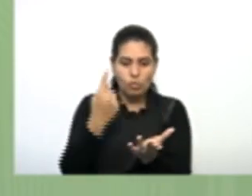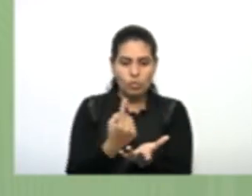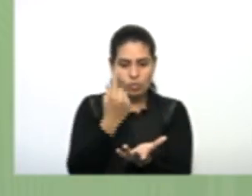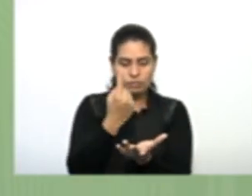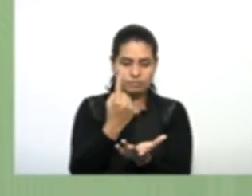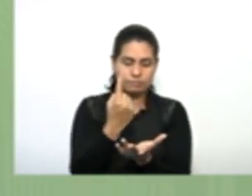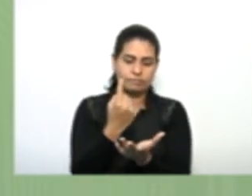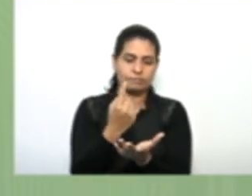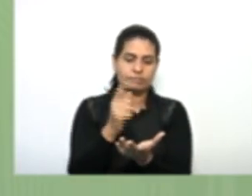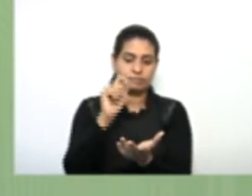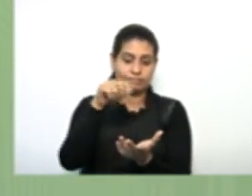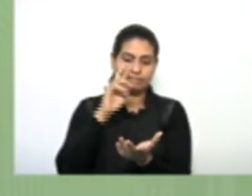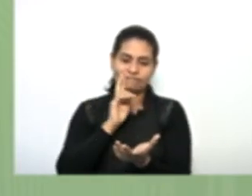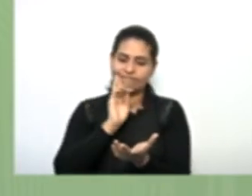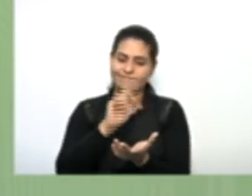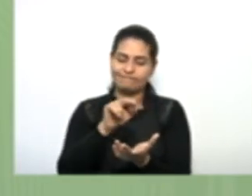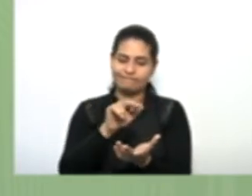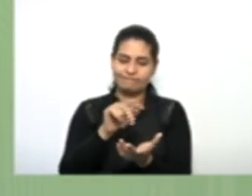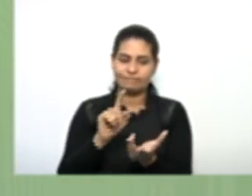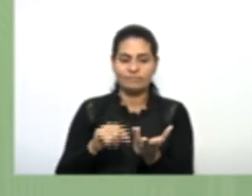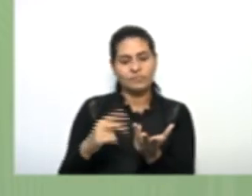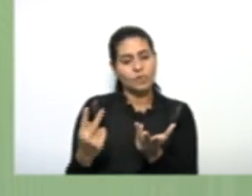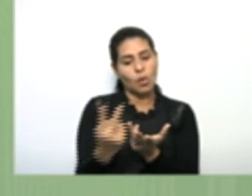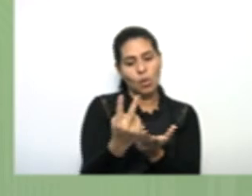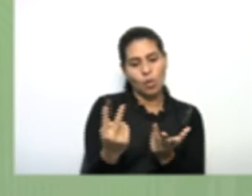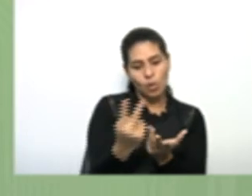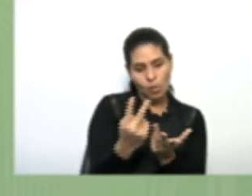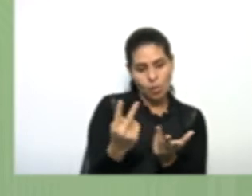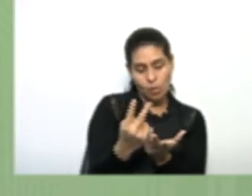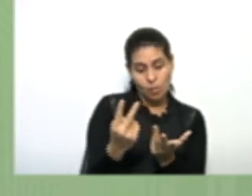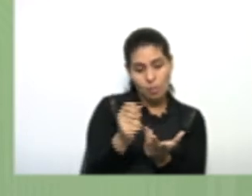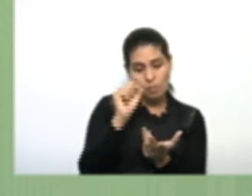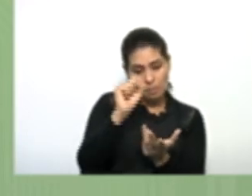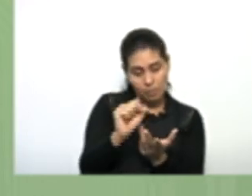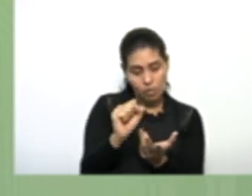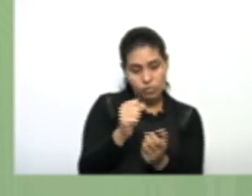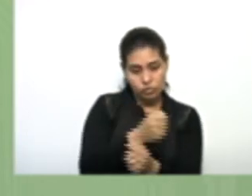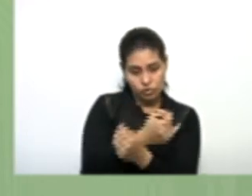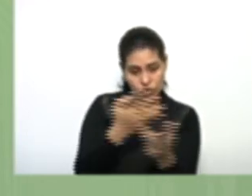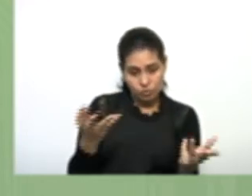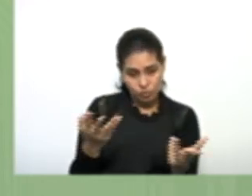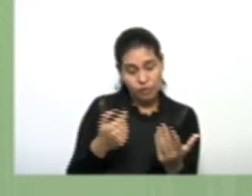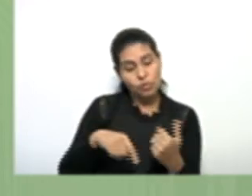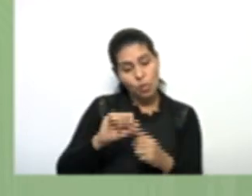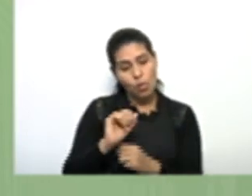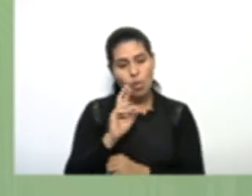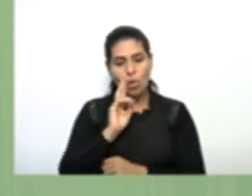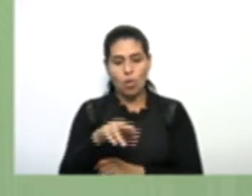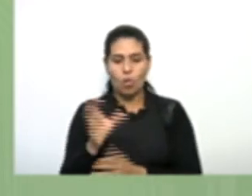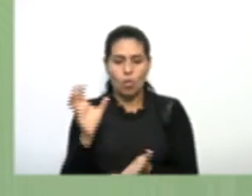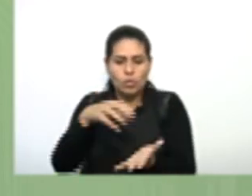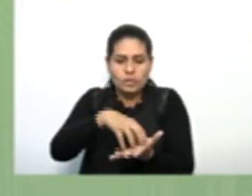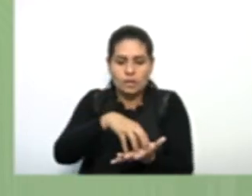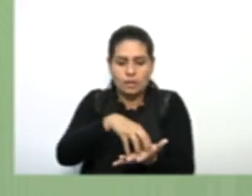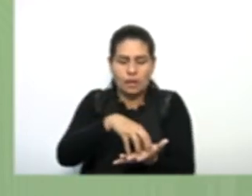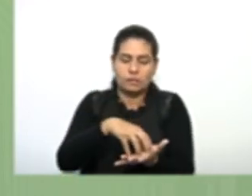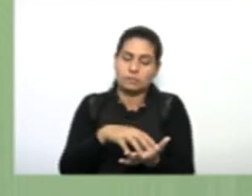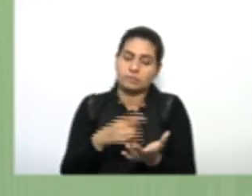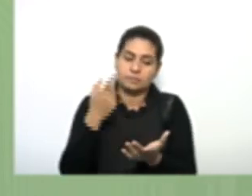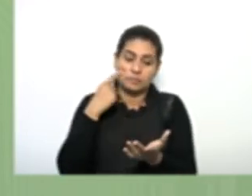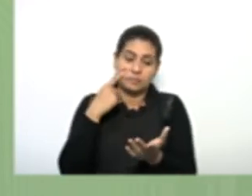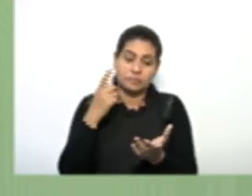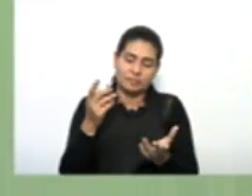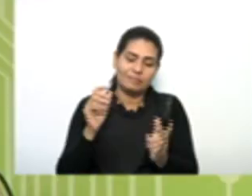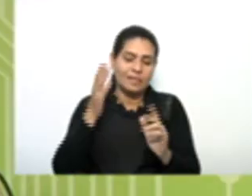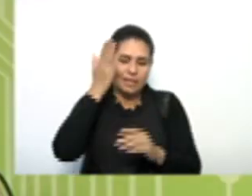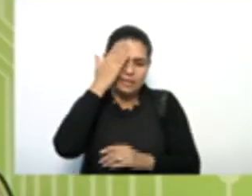Aí a resposta dá 2 opções, né? Você pode usar a palavra distribuído ou concentrado para responder. E